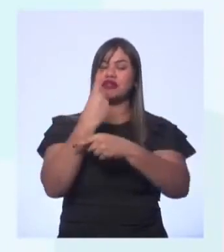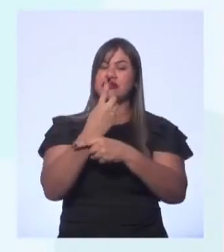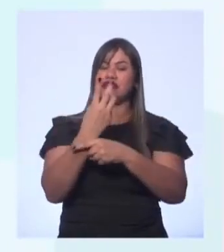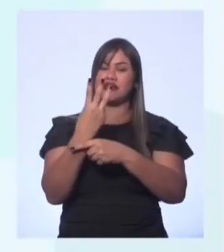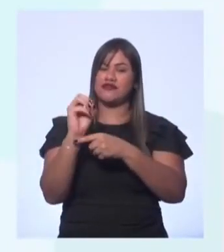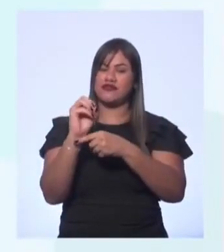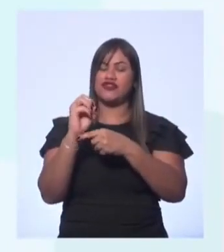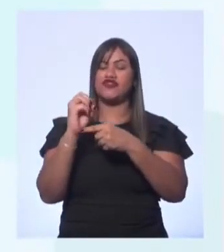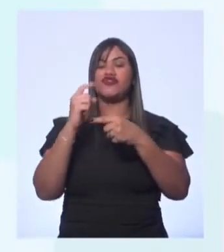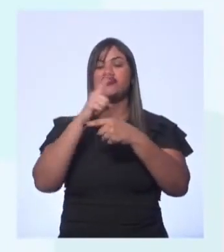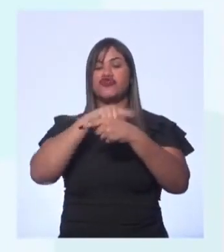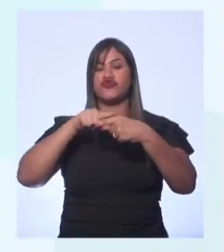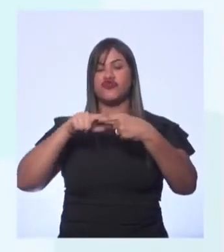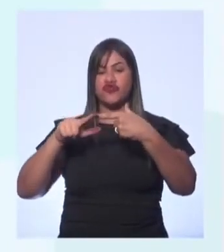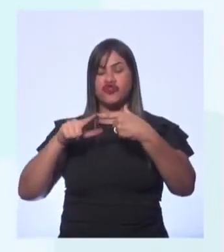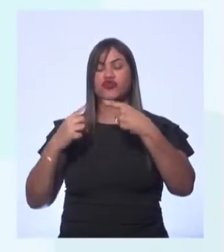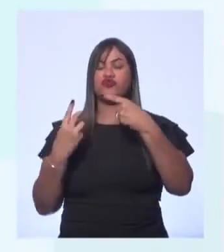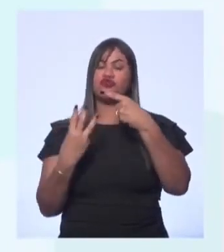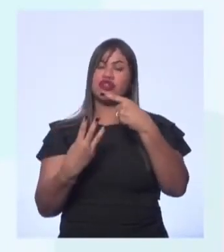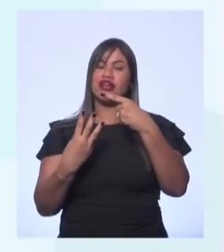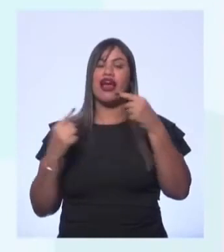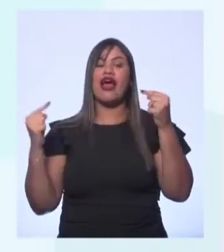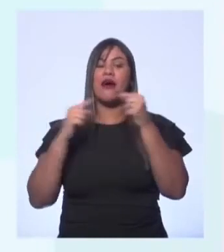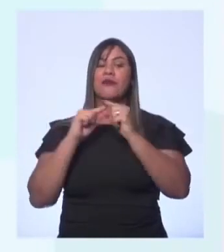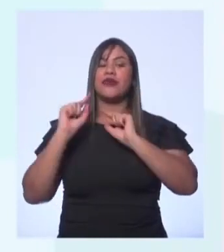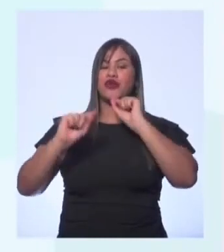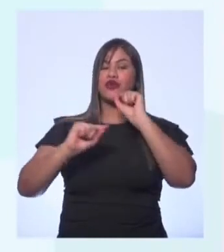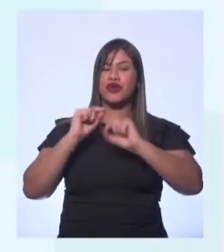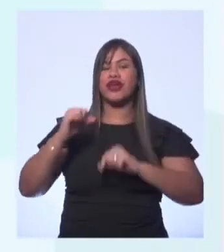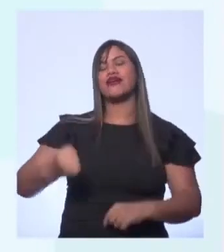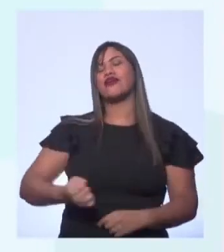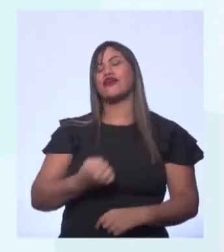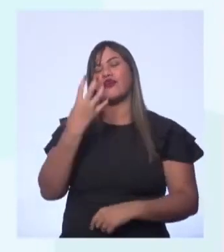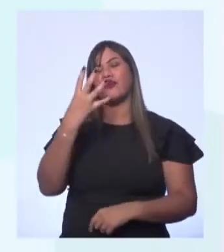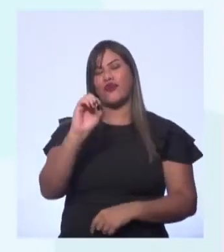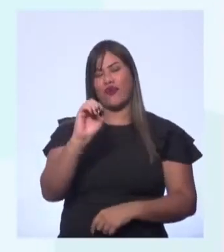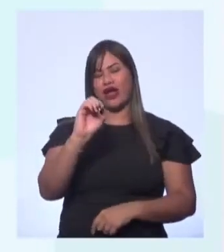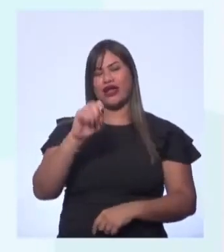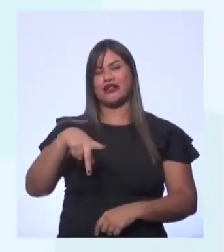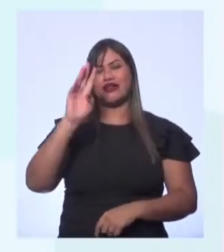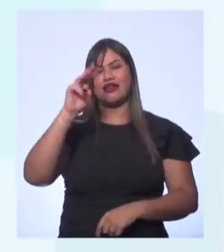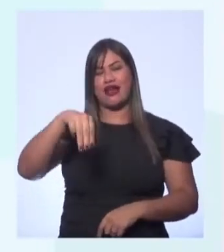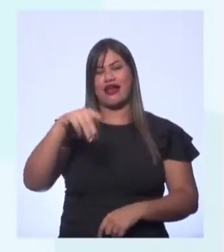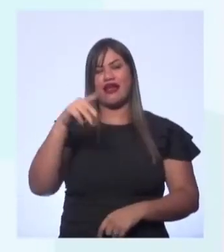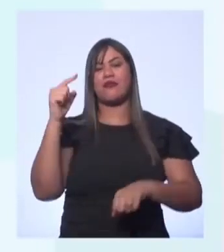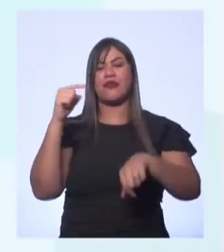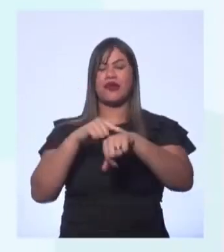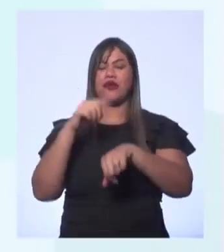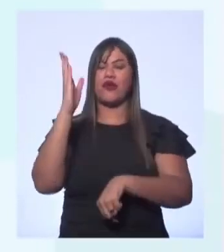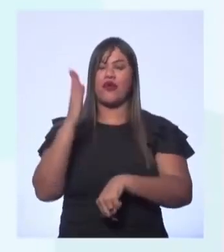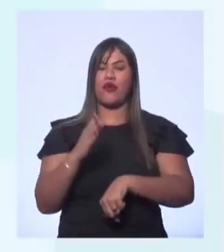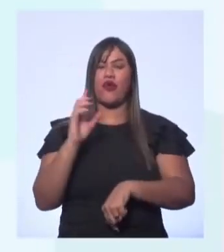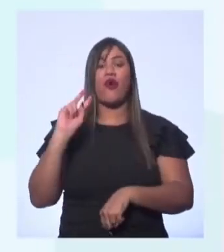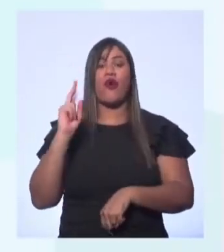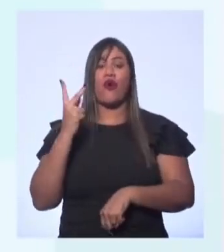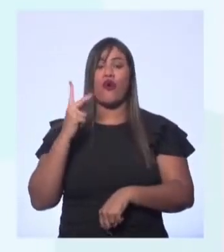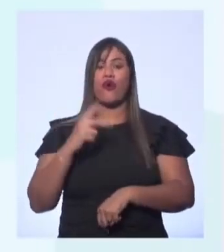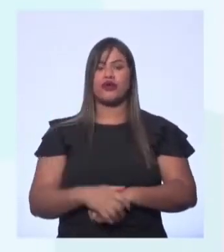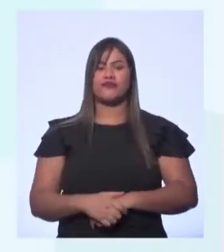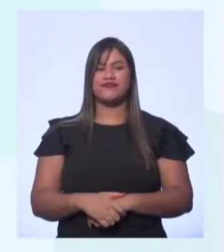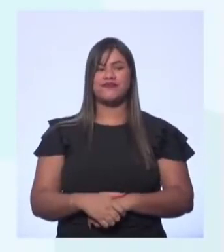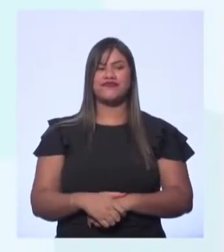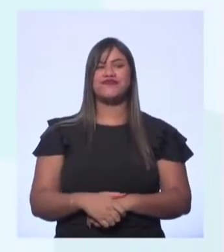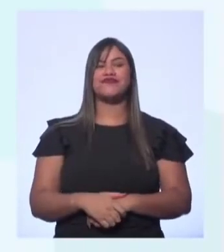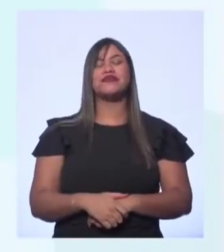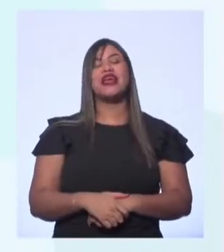3, e quando a gente divide 120 por 3, a gente encontra 40 quilômetros por hora. Então, quando